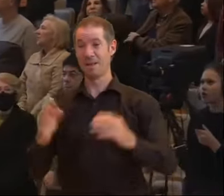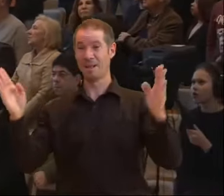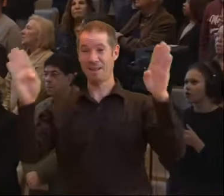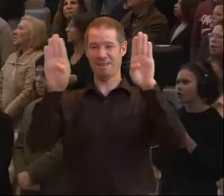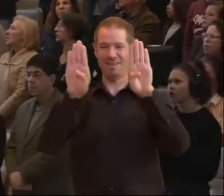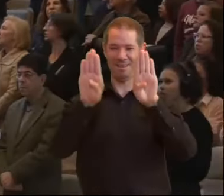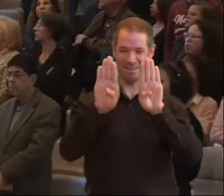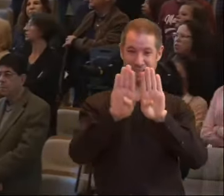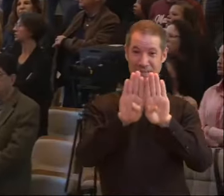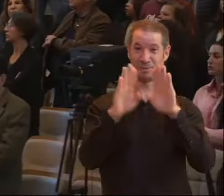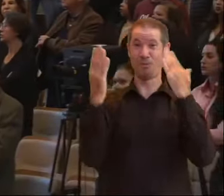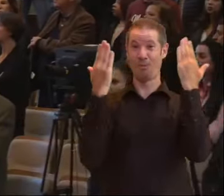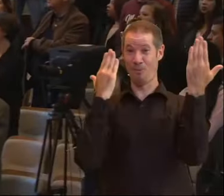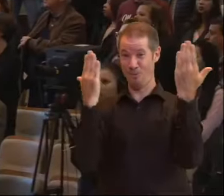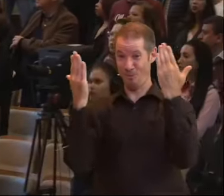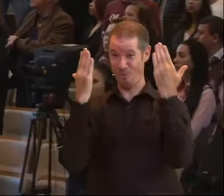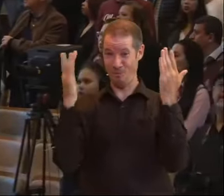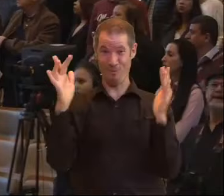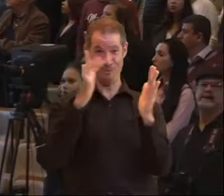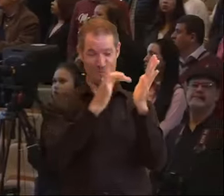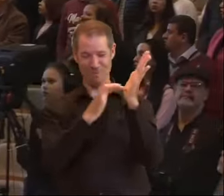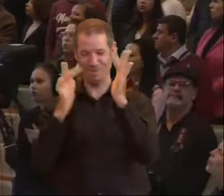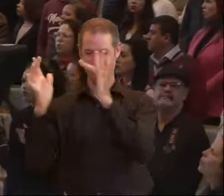A porta é Jesus,